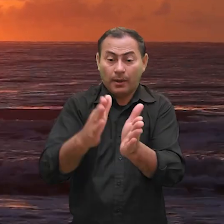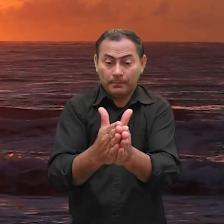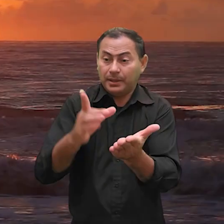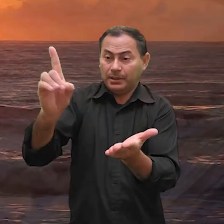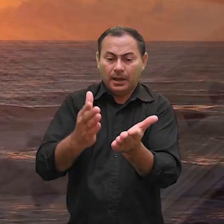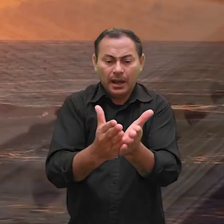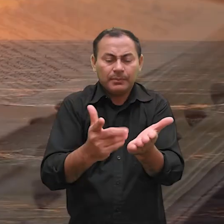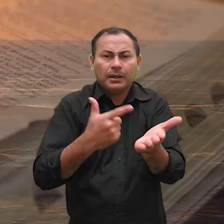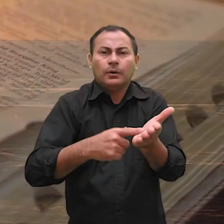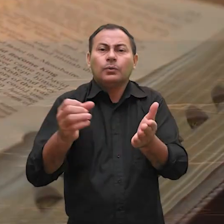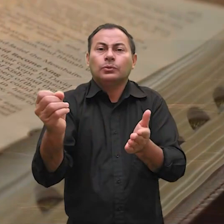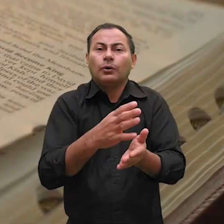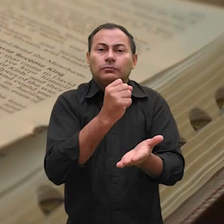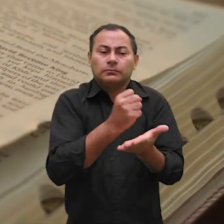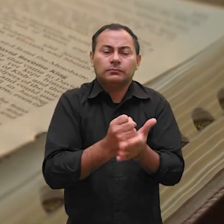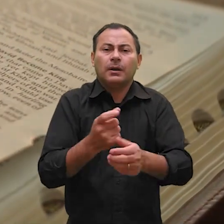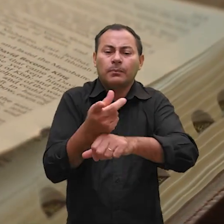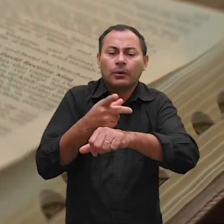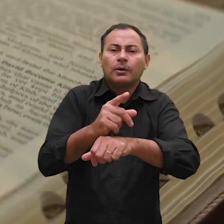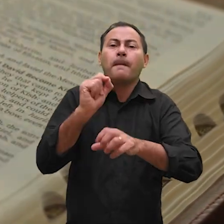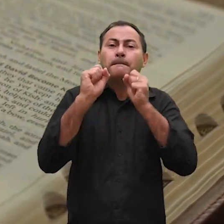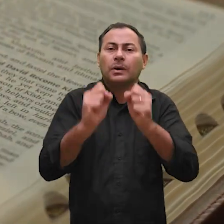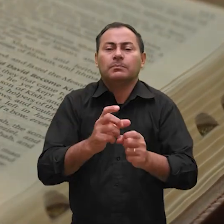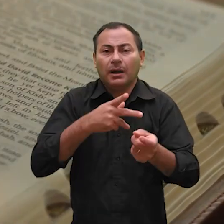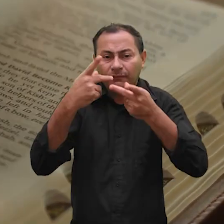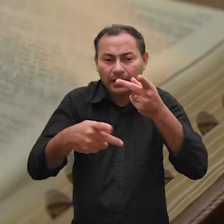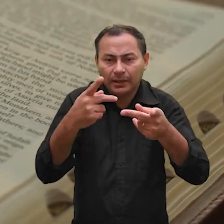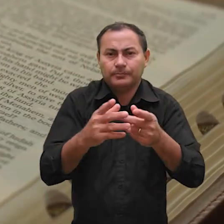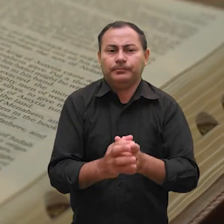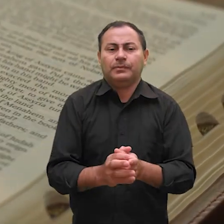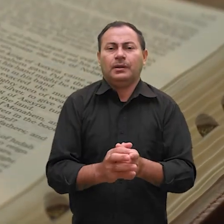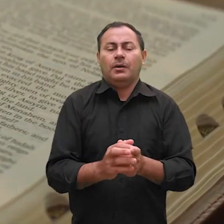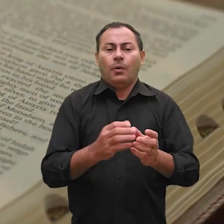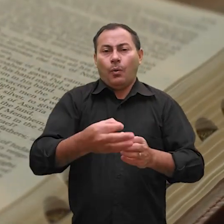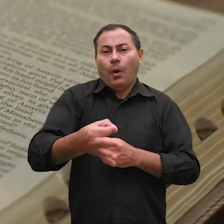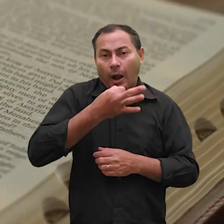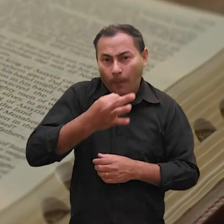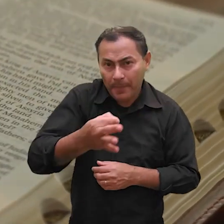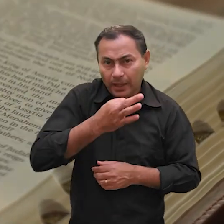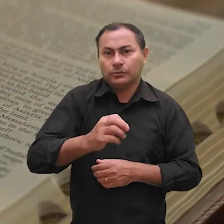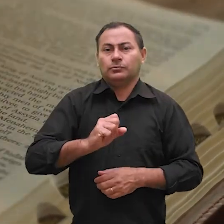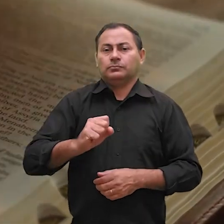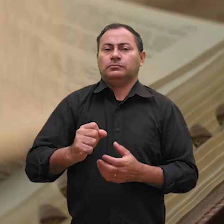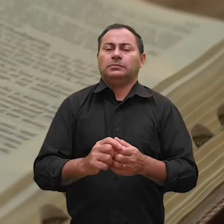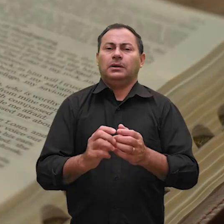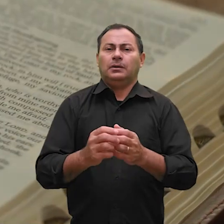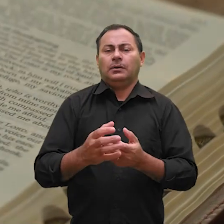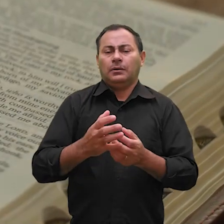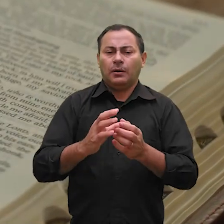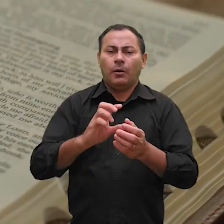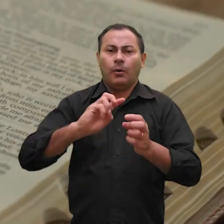leia vários livros, especialmente o Novo Testamento, procurando pelo que podemos chamar de o argumento do livro. Livros